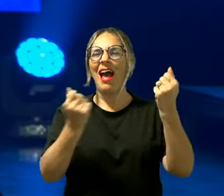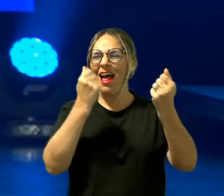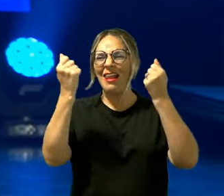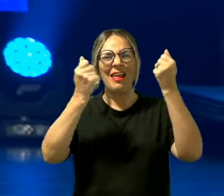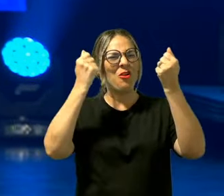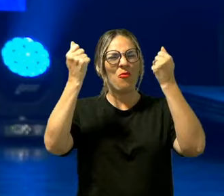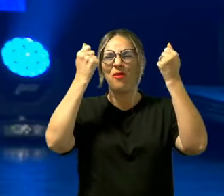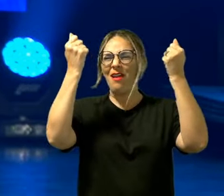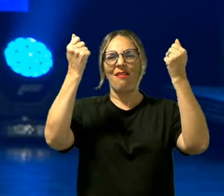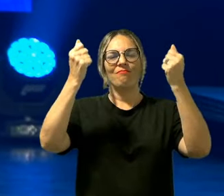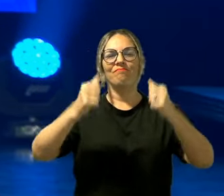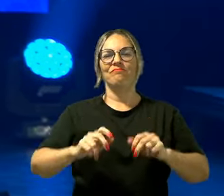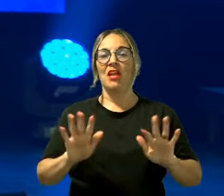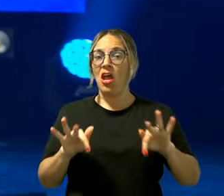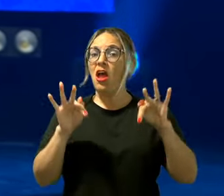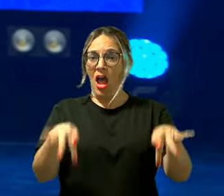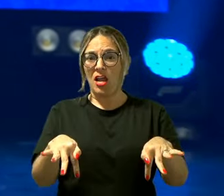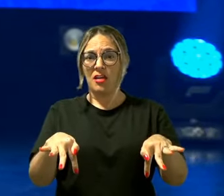Só que não termina aqui.